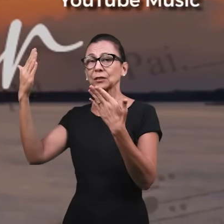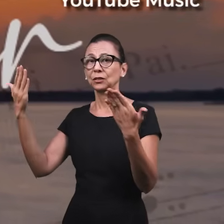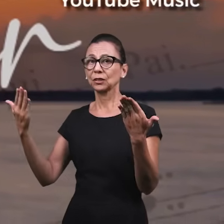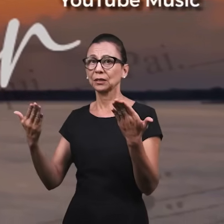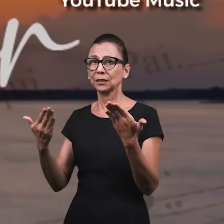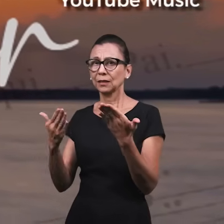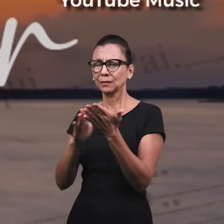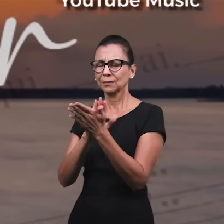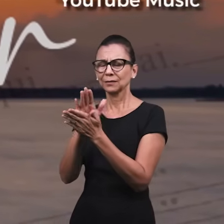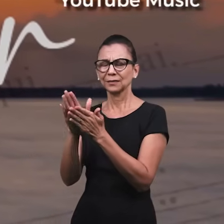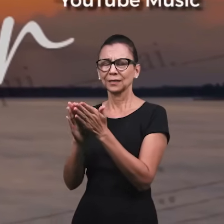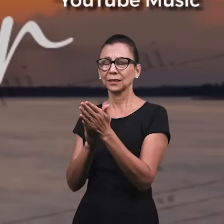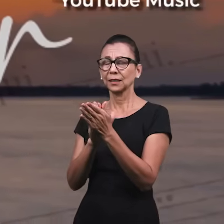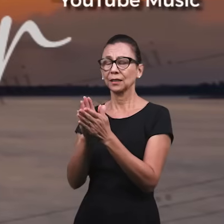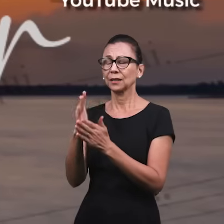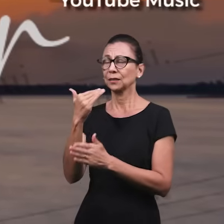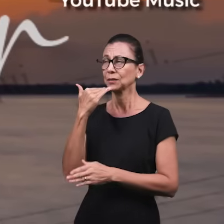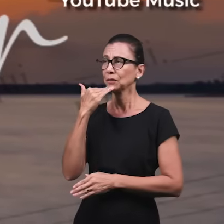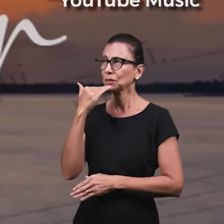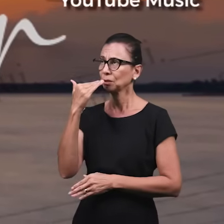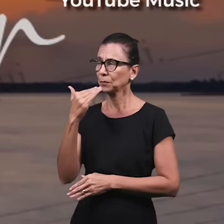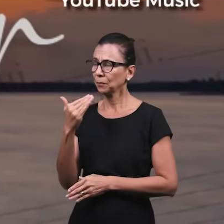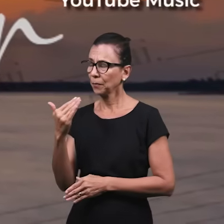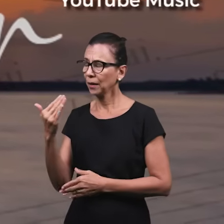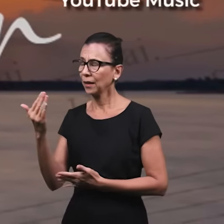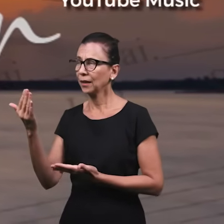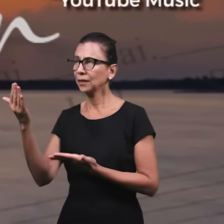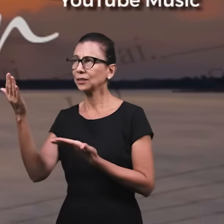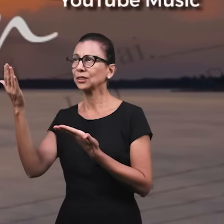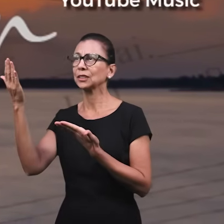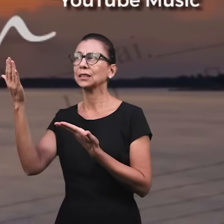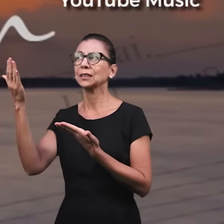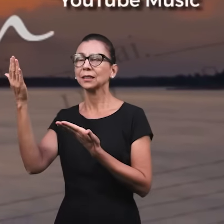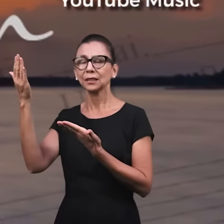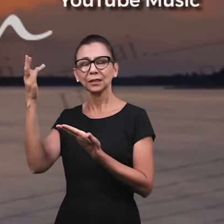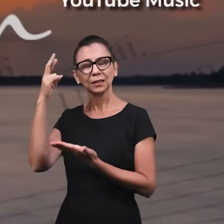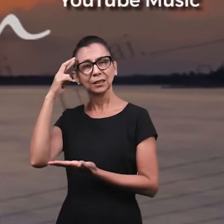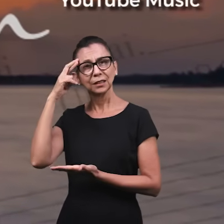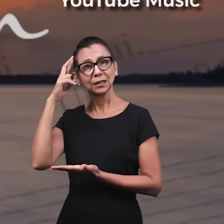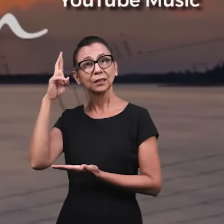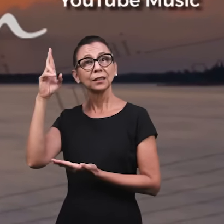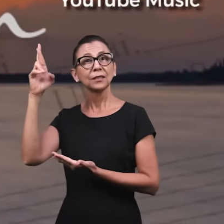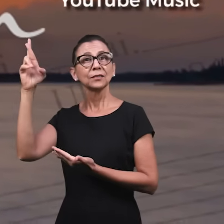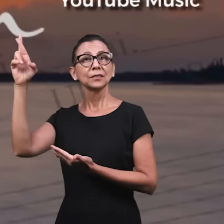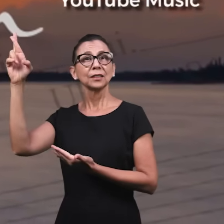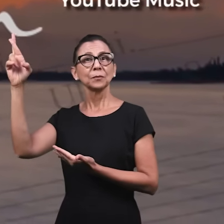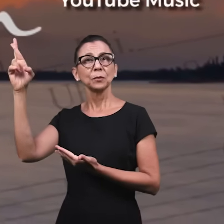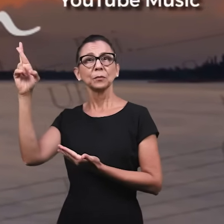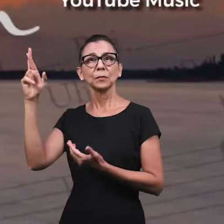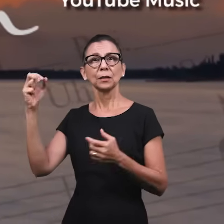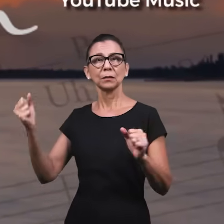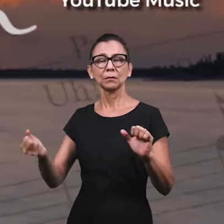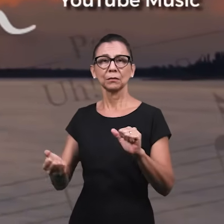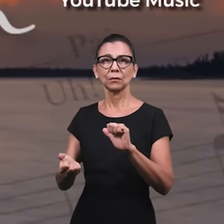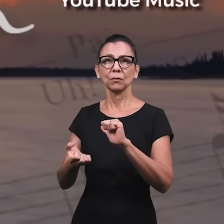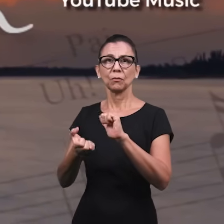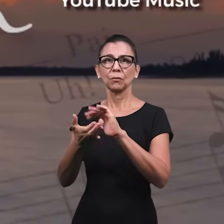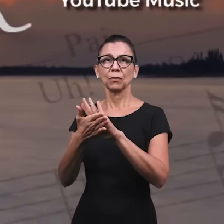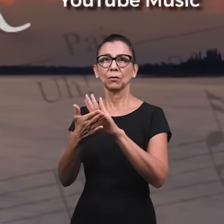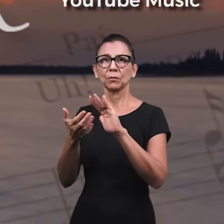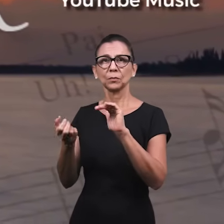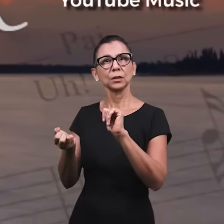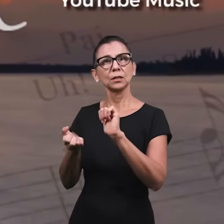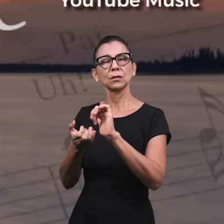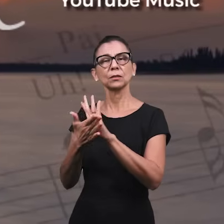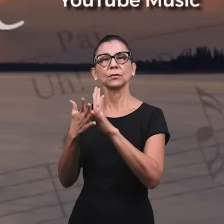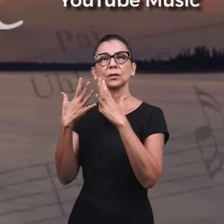ti. Hoje nada quero te pedir. Recebe o